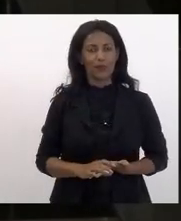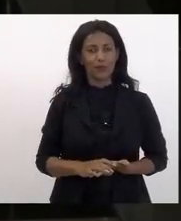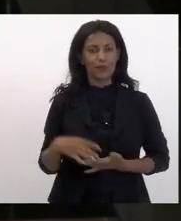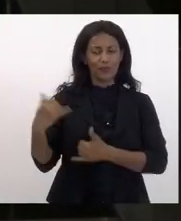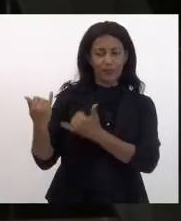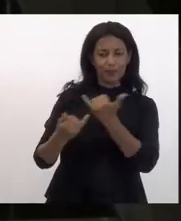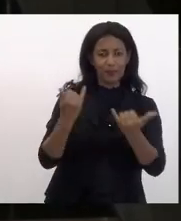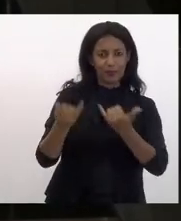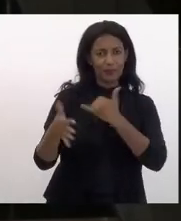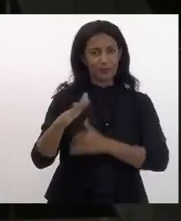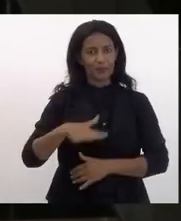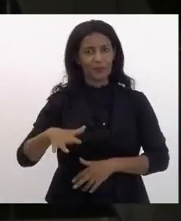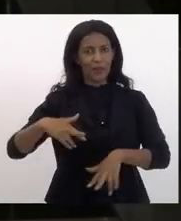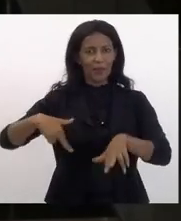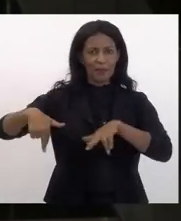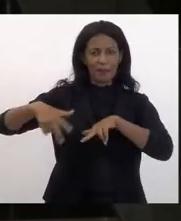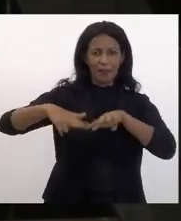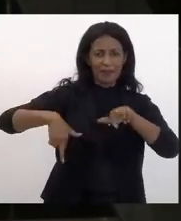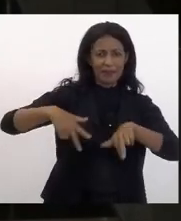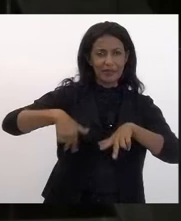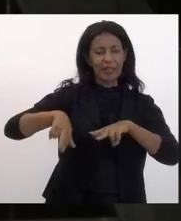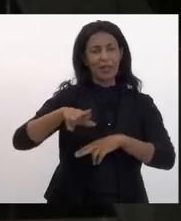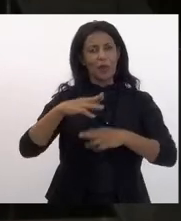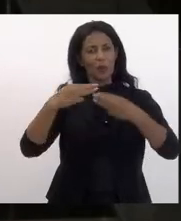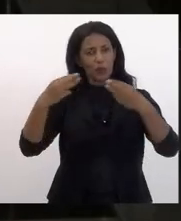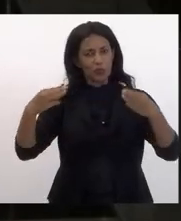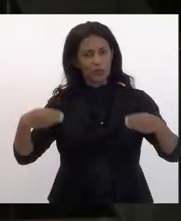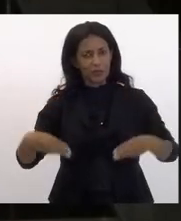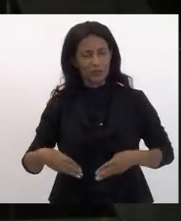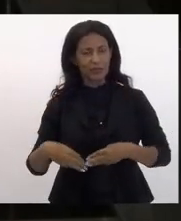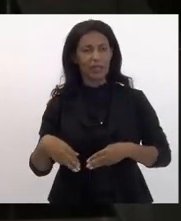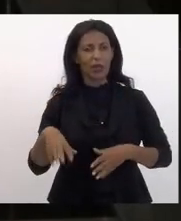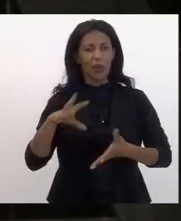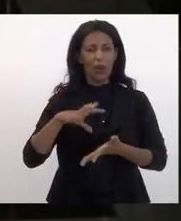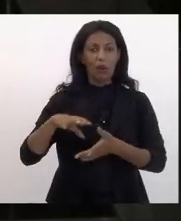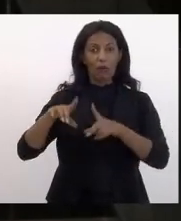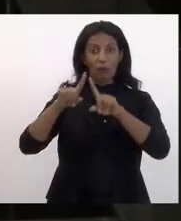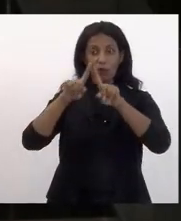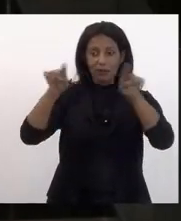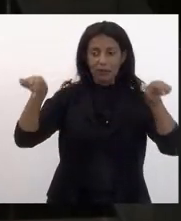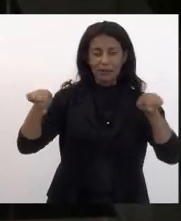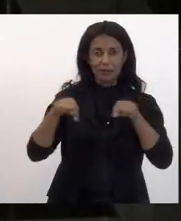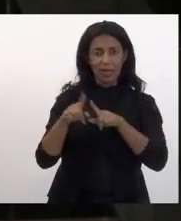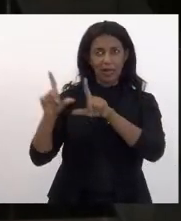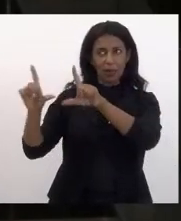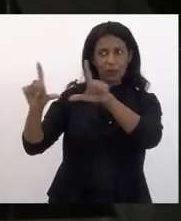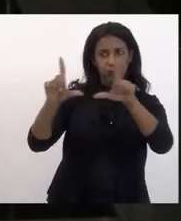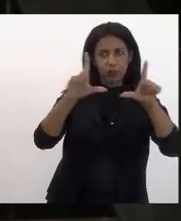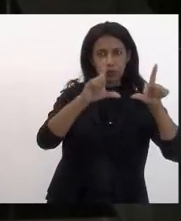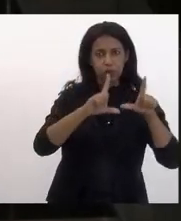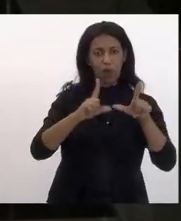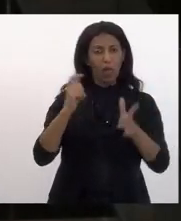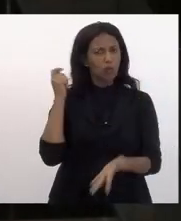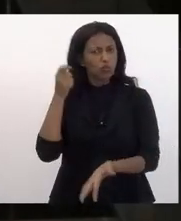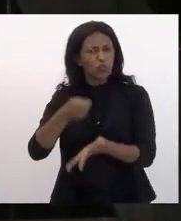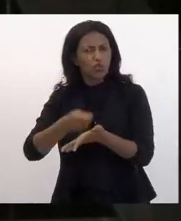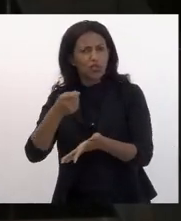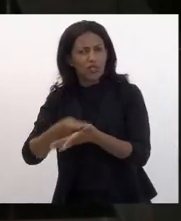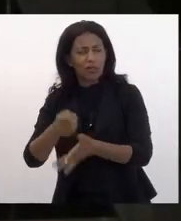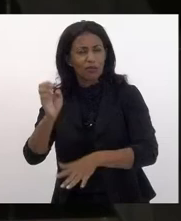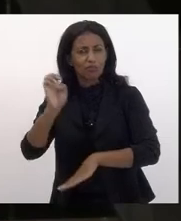recreação infantil, pista de patinação, museus, galerias, ou seja, é o ditador do